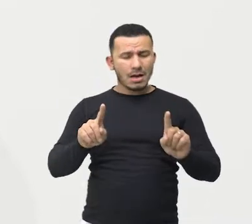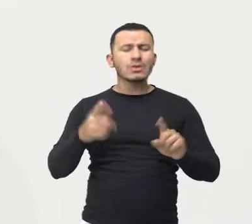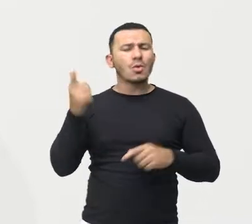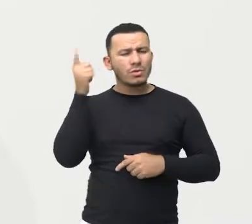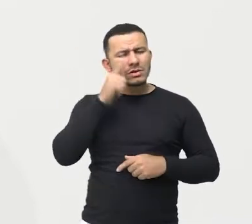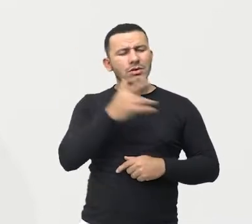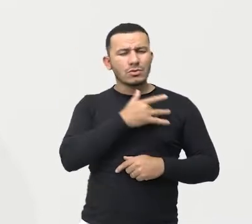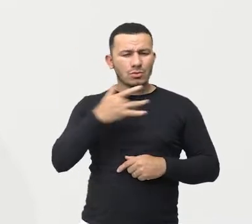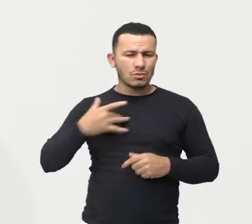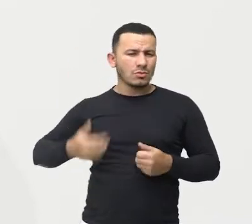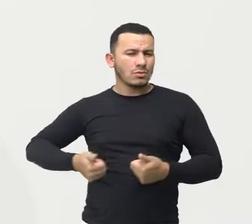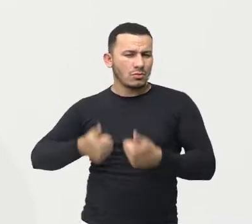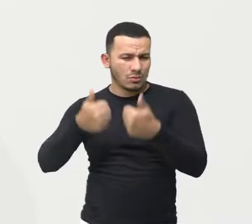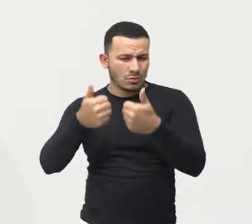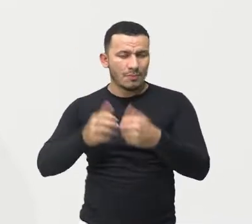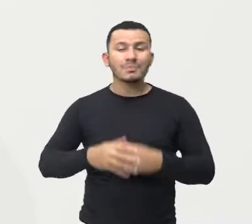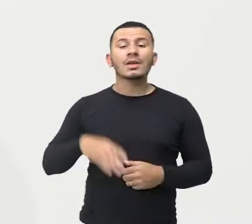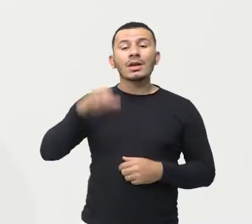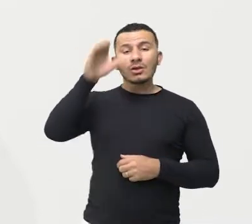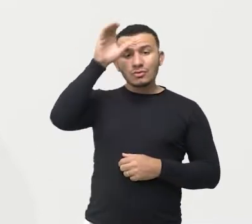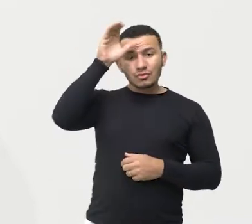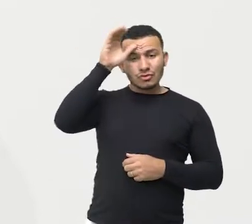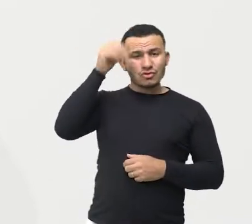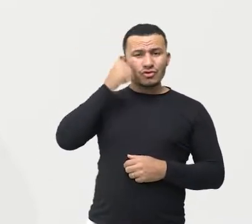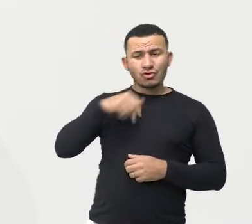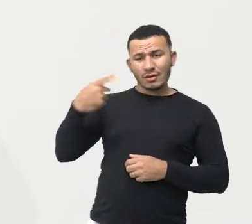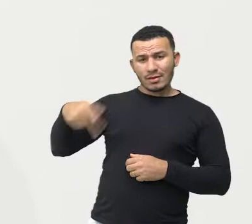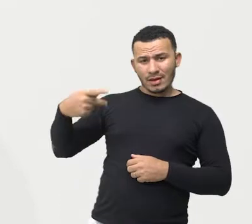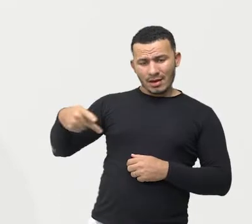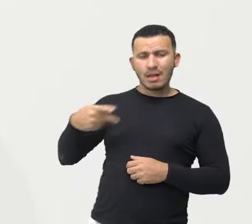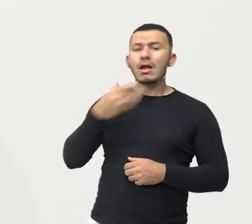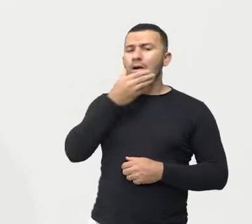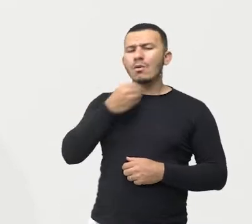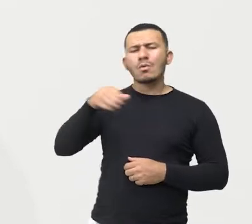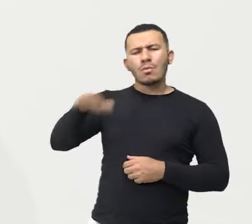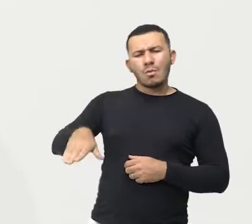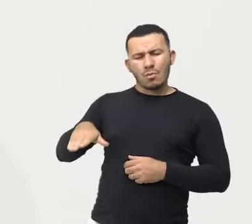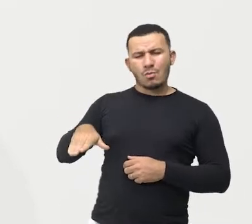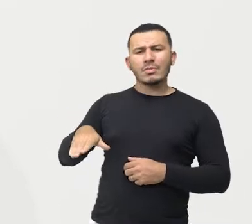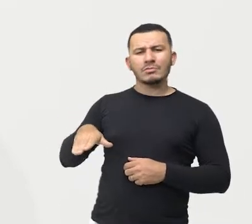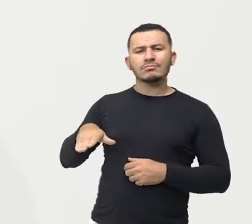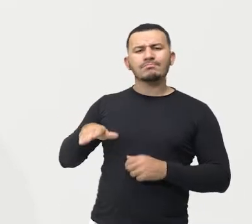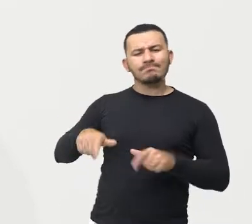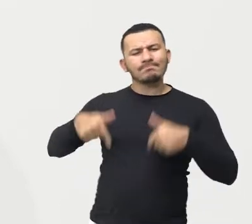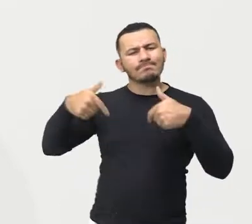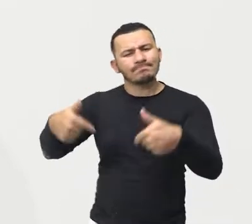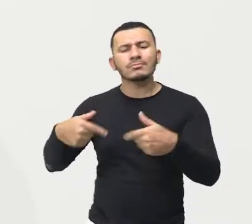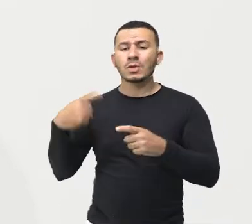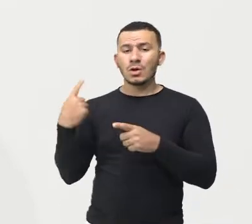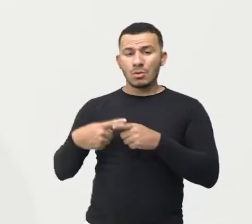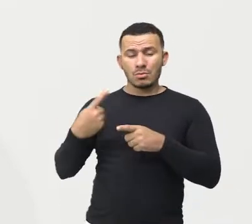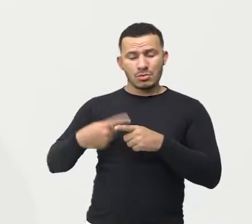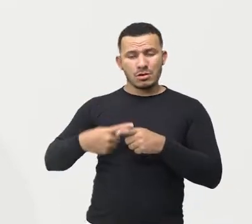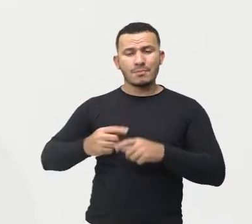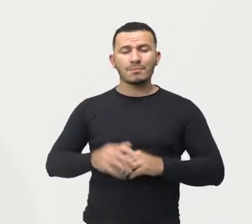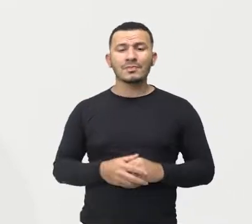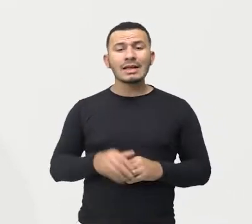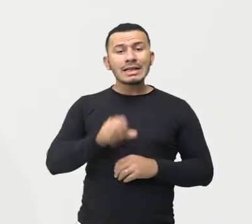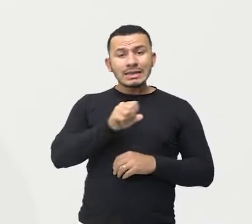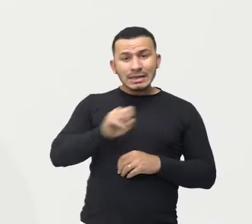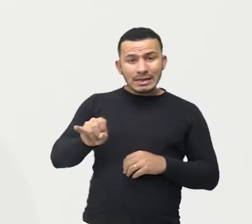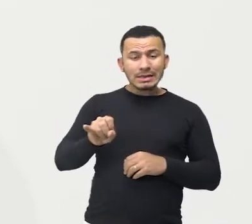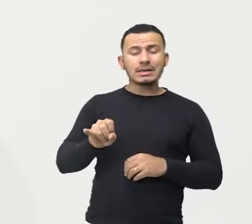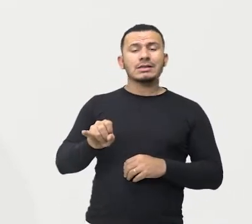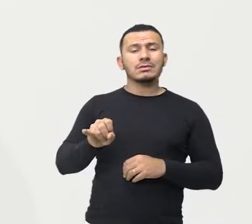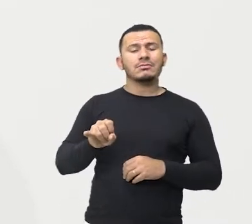se recupera bem. Segundo sua tia, Nicole, o menino justificou a atitude, dizendo que, se